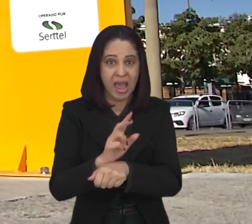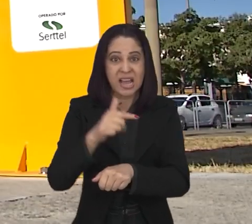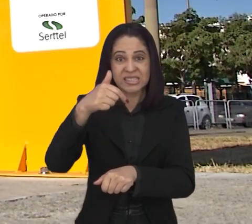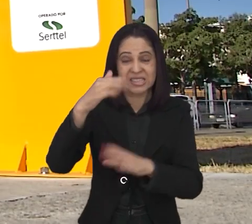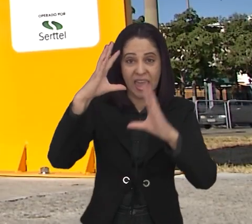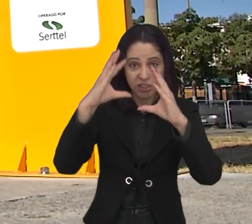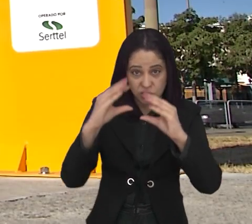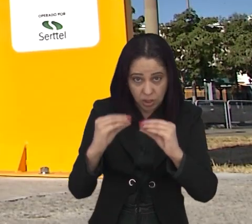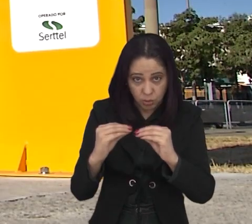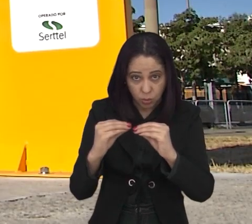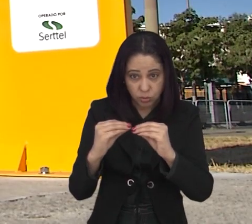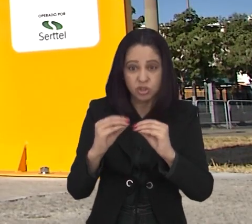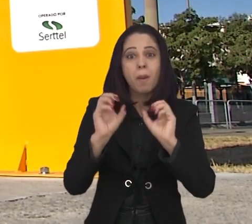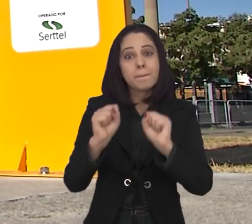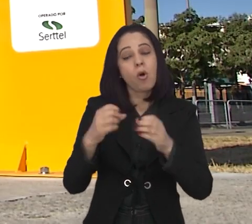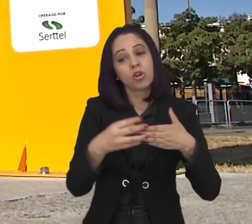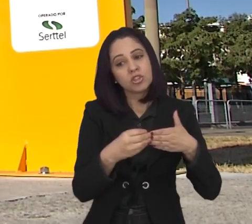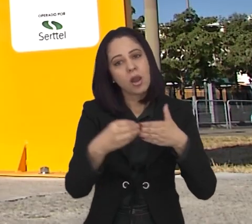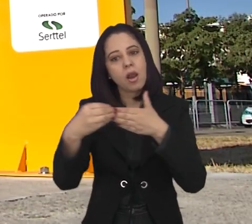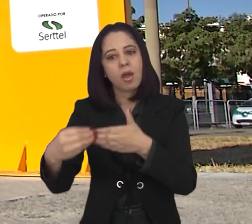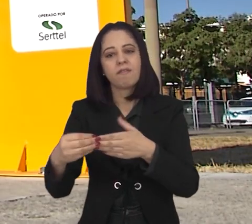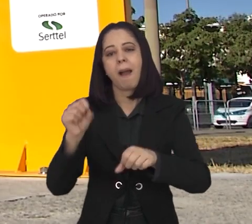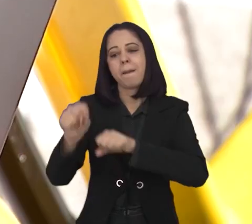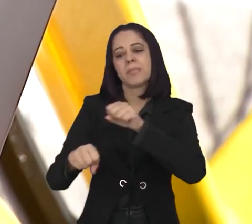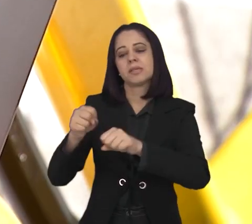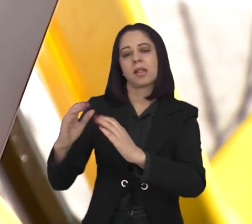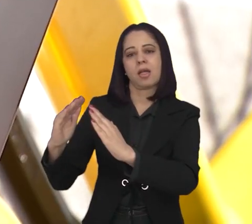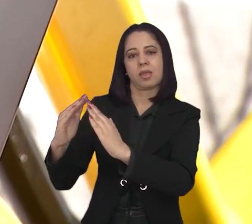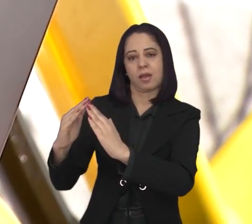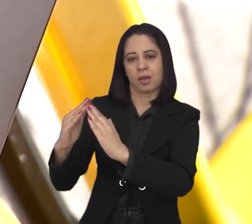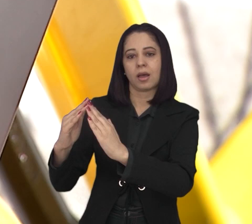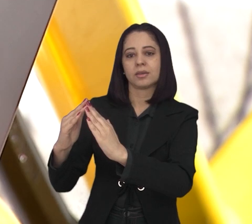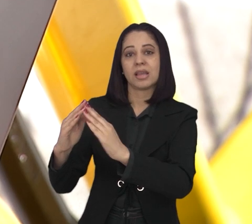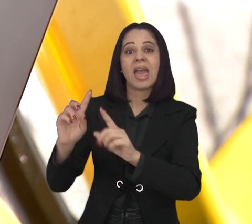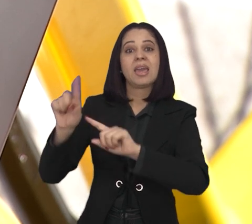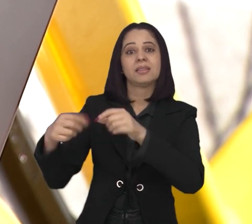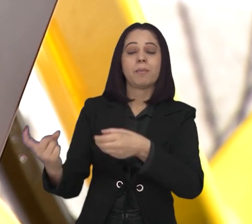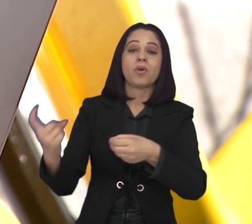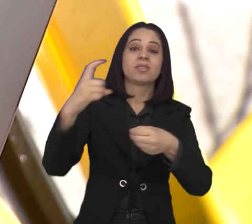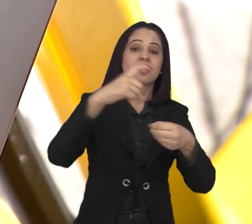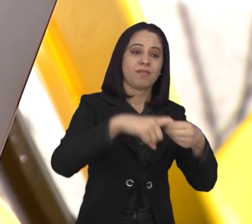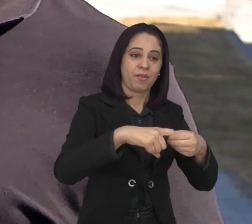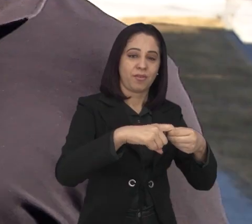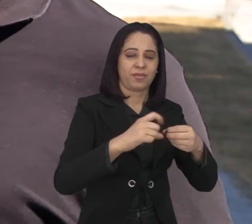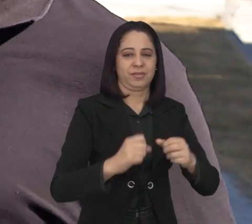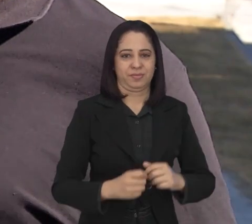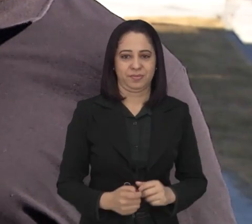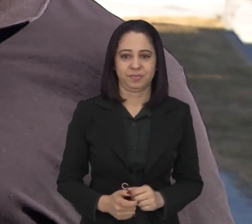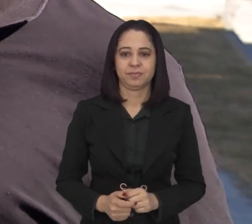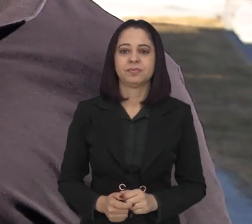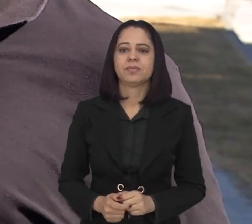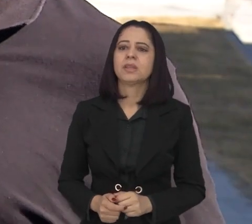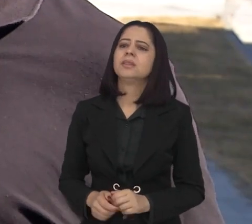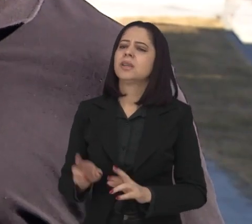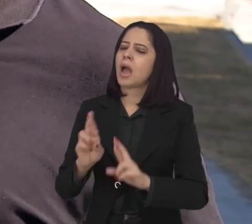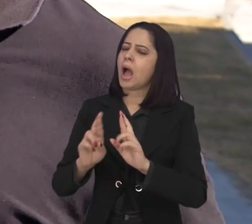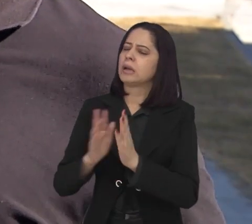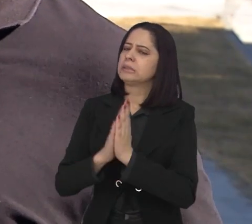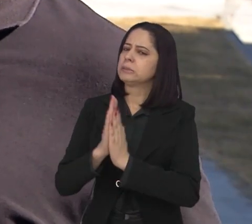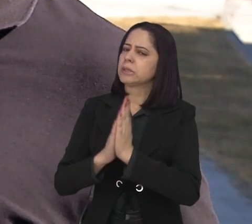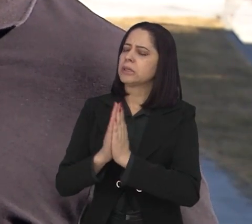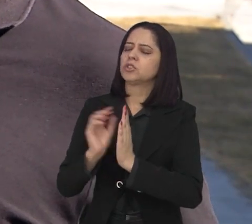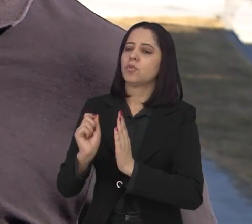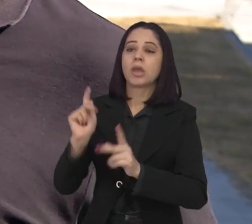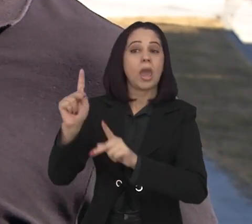os usuários podem levar a bicicleta para casa e devolver no dia seguinte. A expectativa é que a população